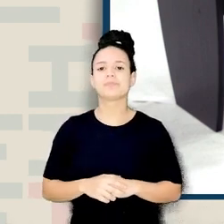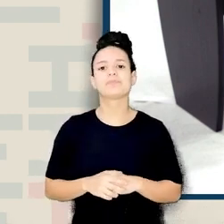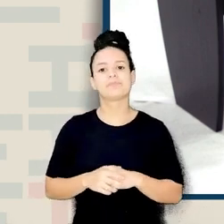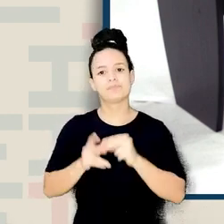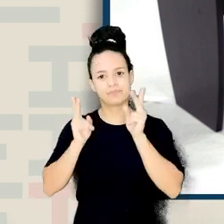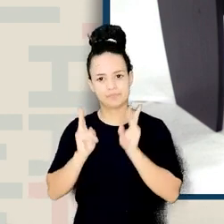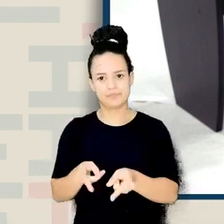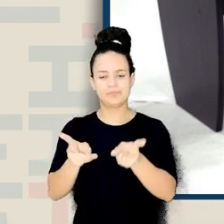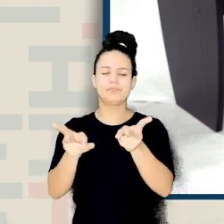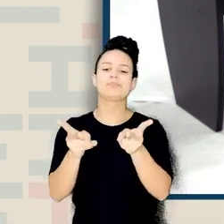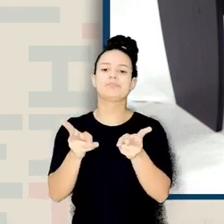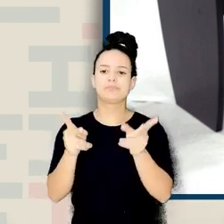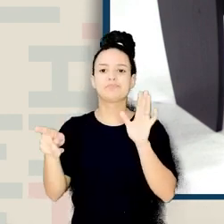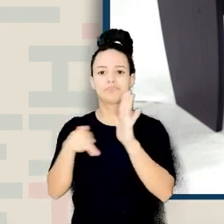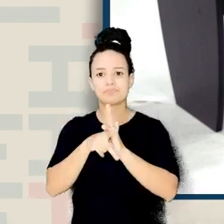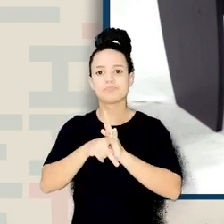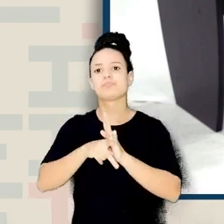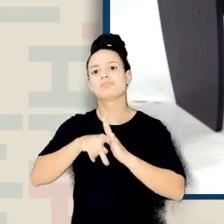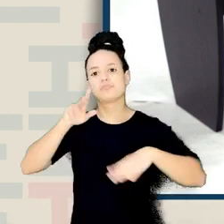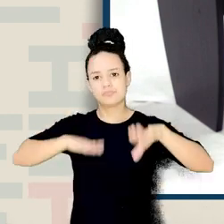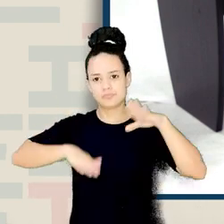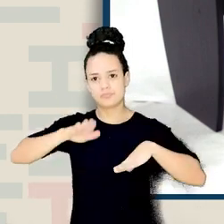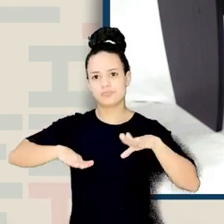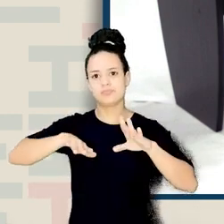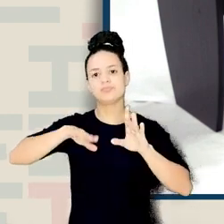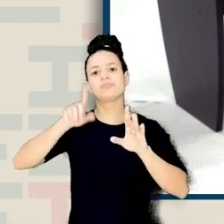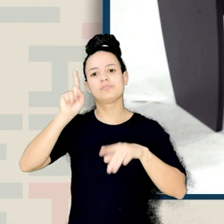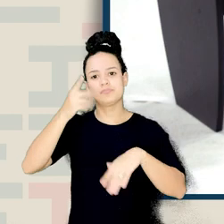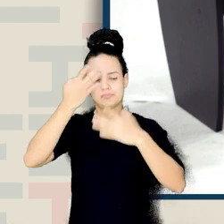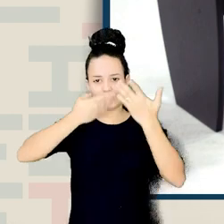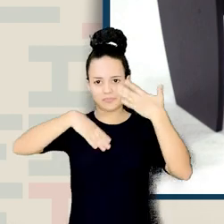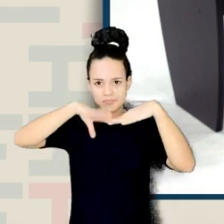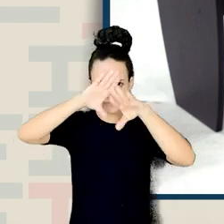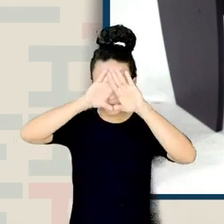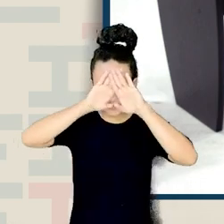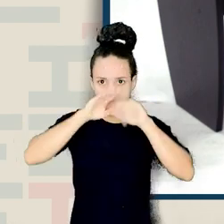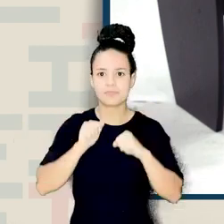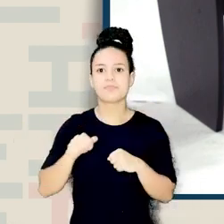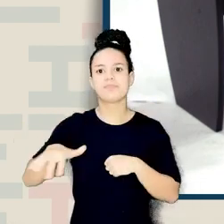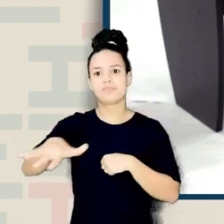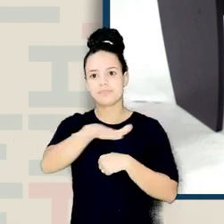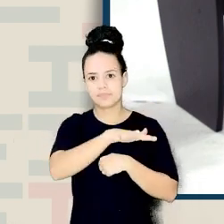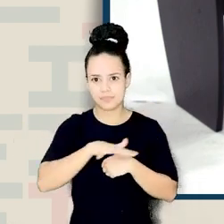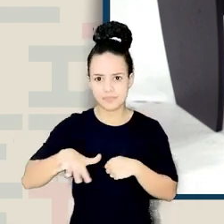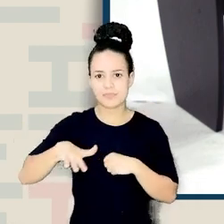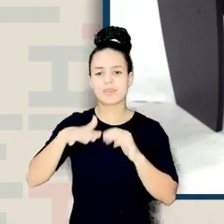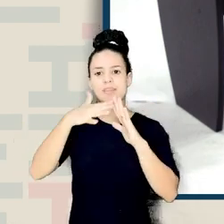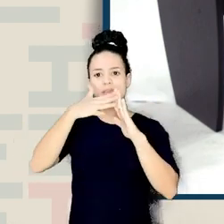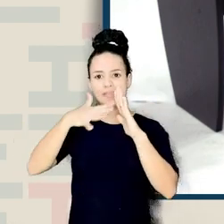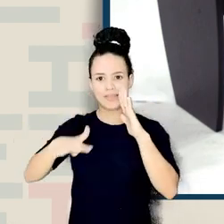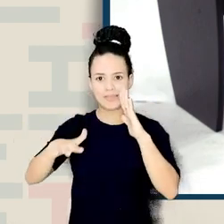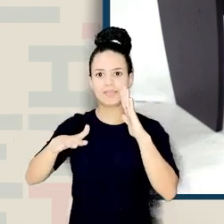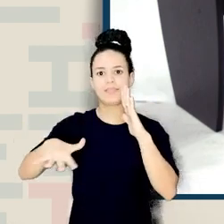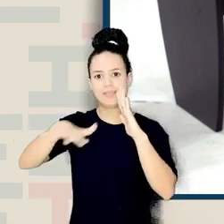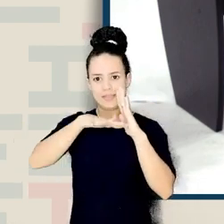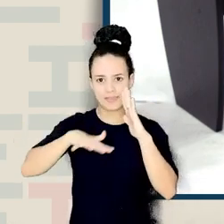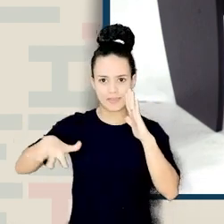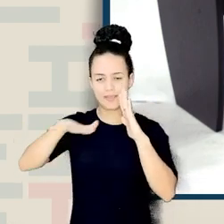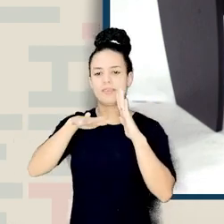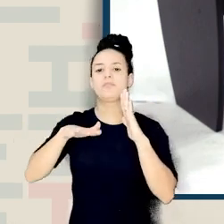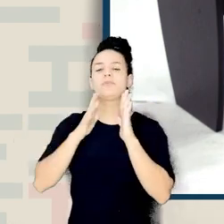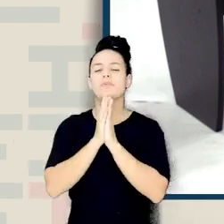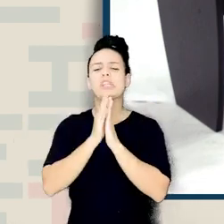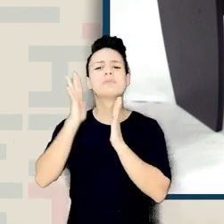adiante nessa perspectiva dos toques aos orixás, dos toques dos terreiros, quando a gente vai pensar na questão